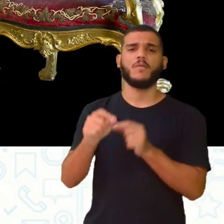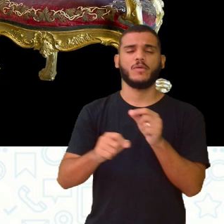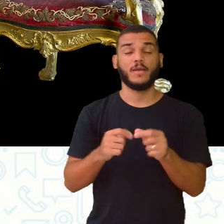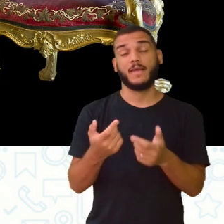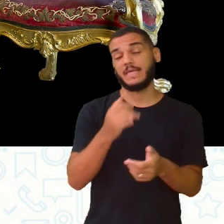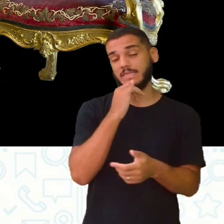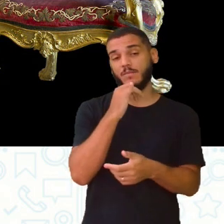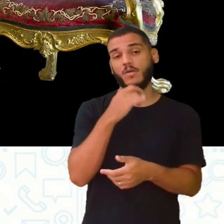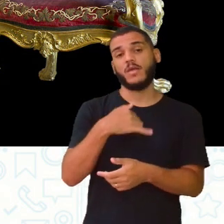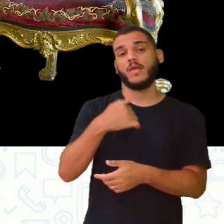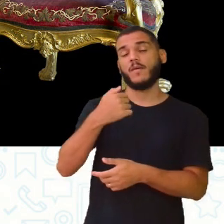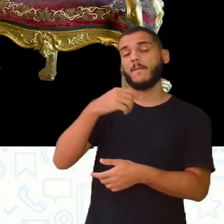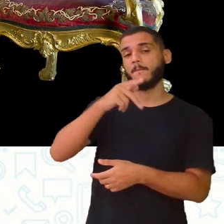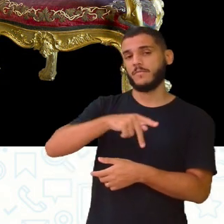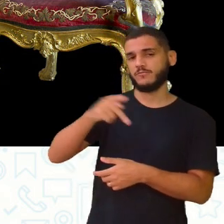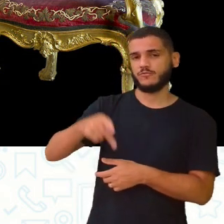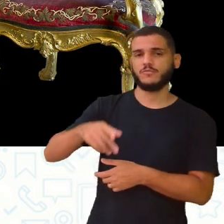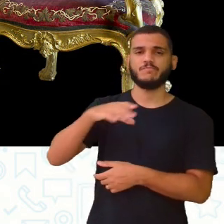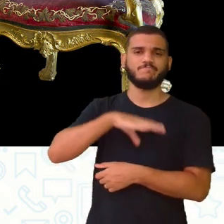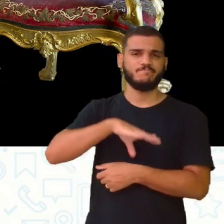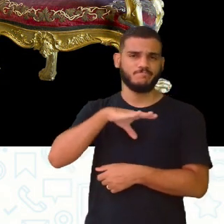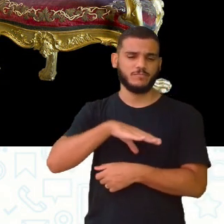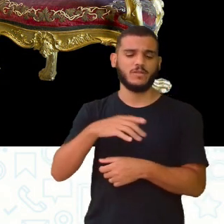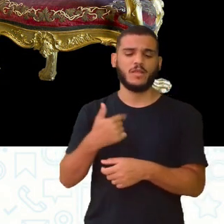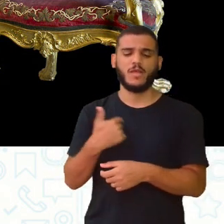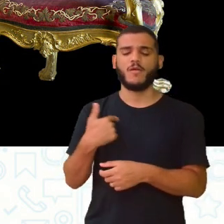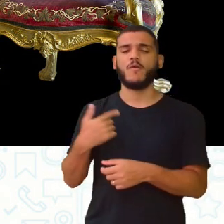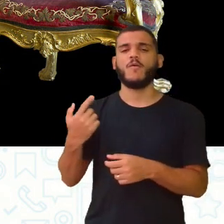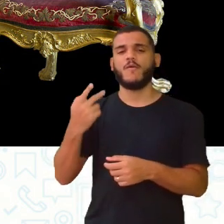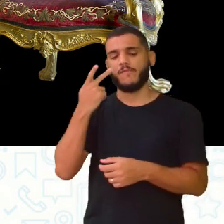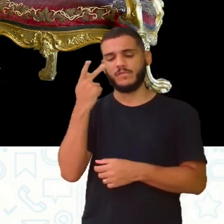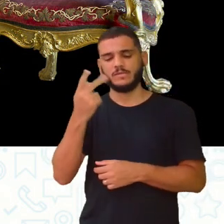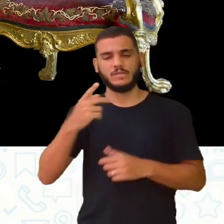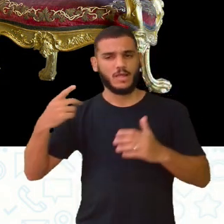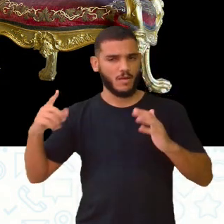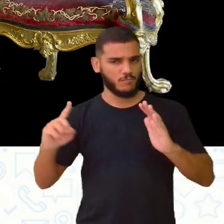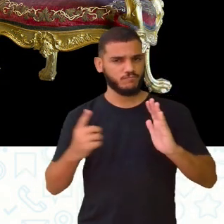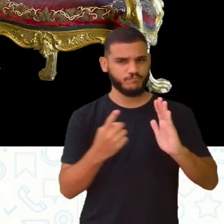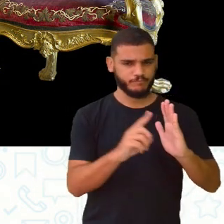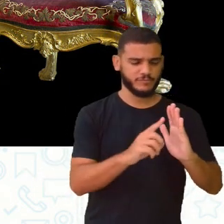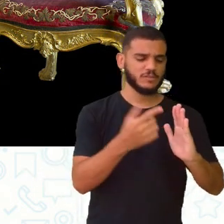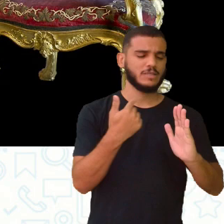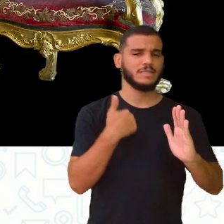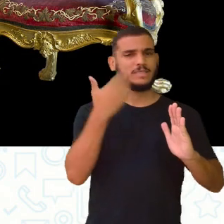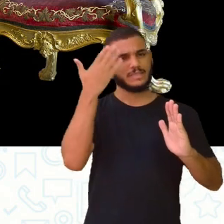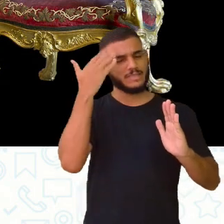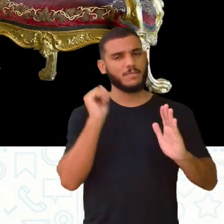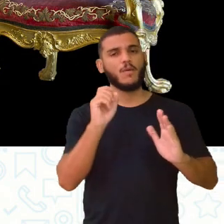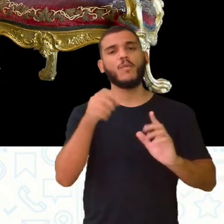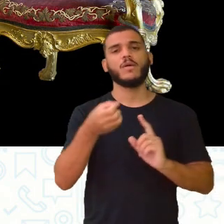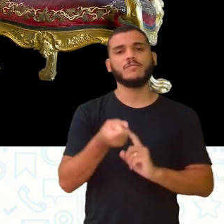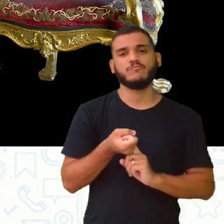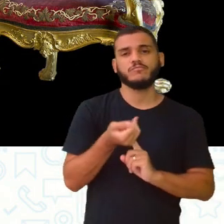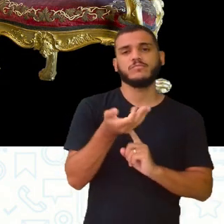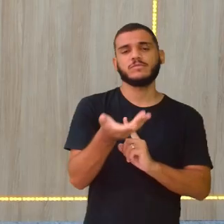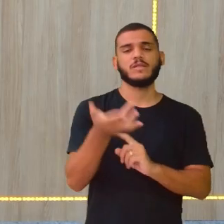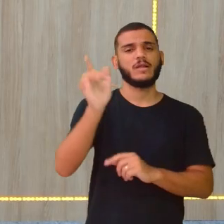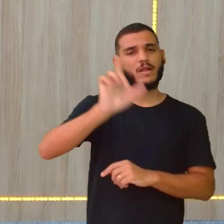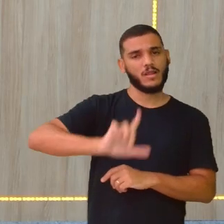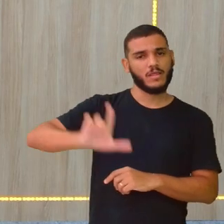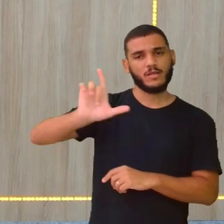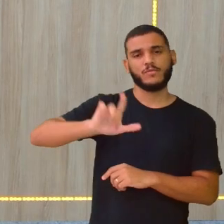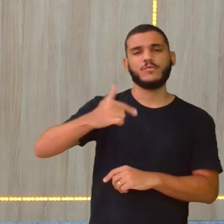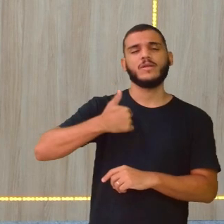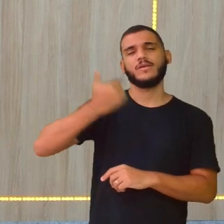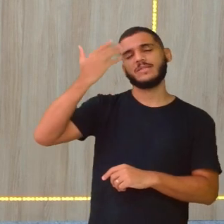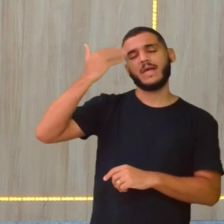língua portuguesa e eu vou a uma escola, não é, procurar saber sobre um sarau literário, quem é que eu vou procurar